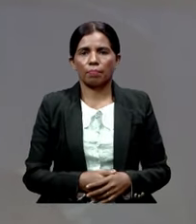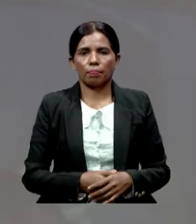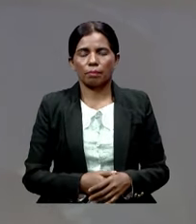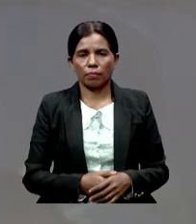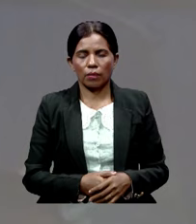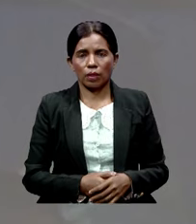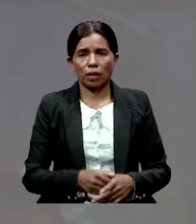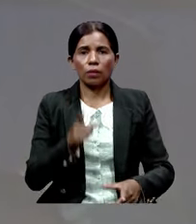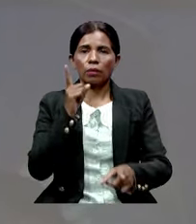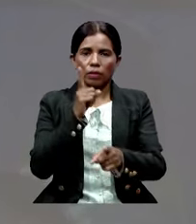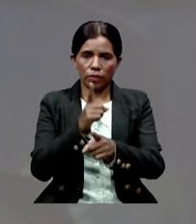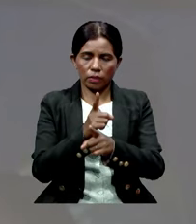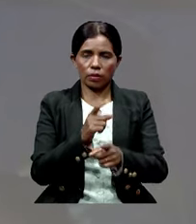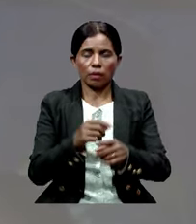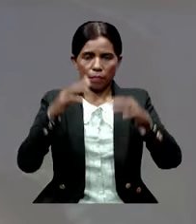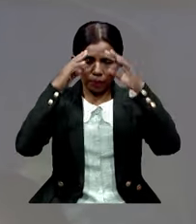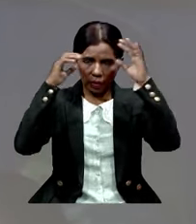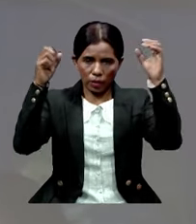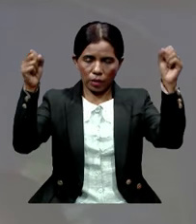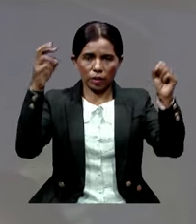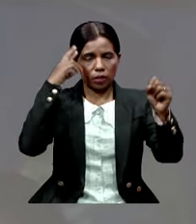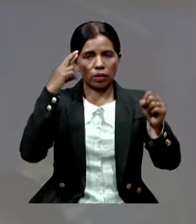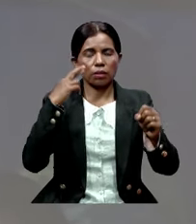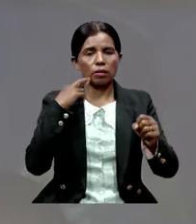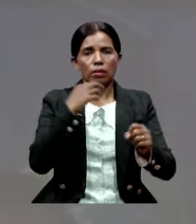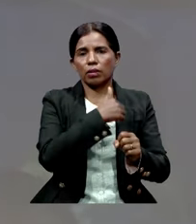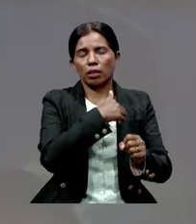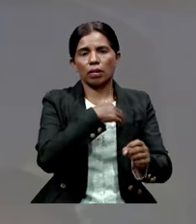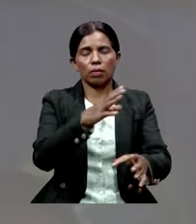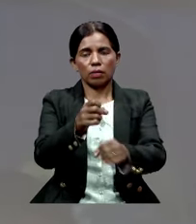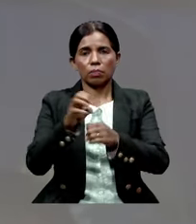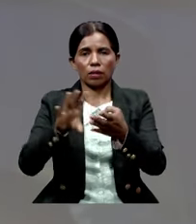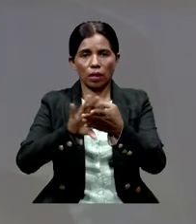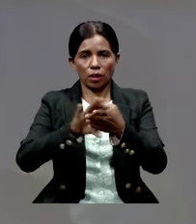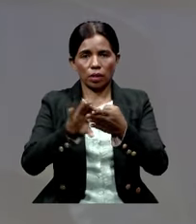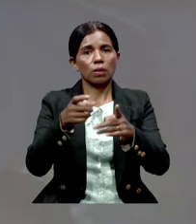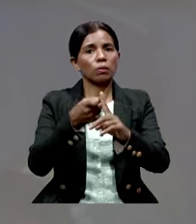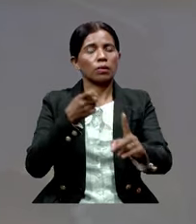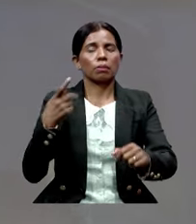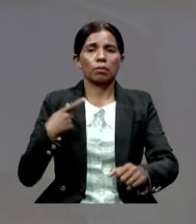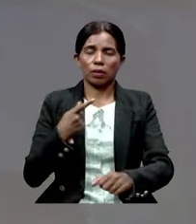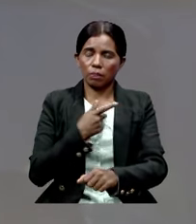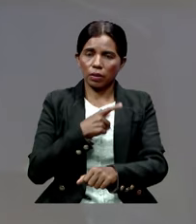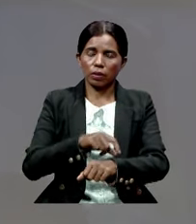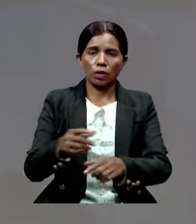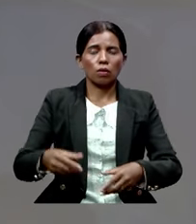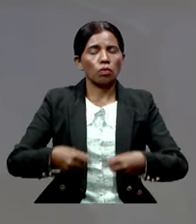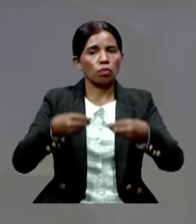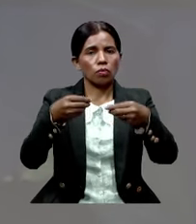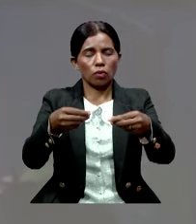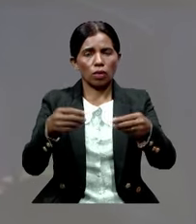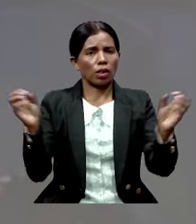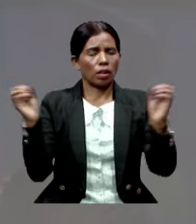Que tu irmãos, Presidente da República, se dá o cima nota com o Parlamento, até for ou lá for